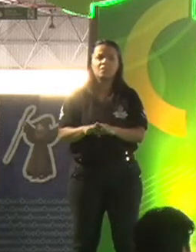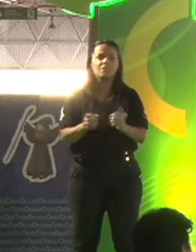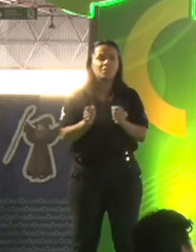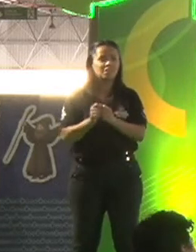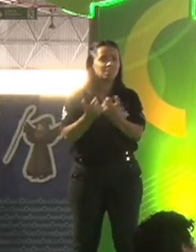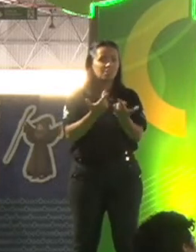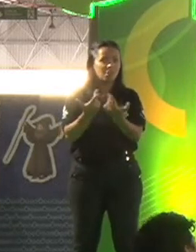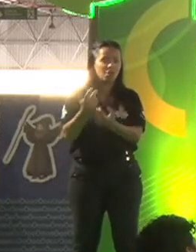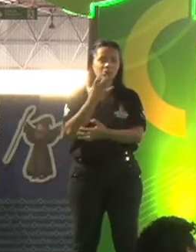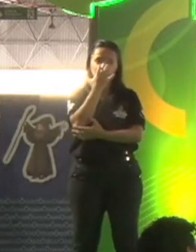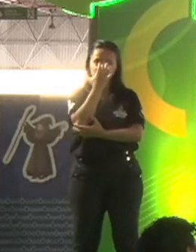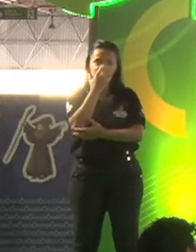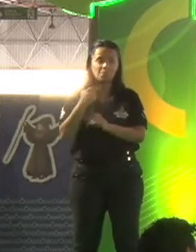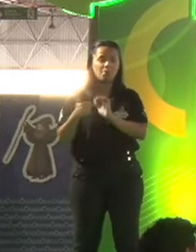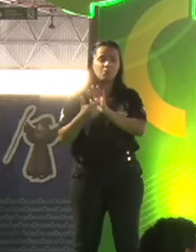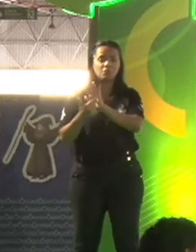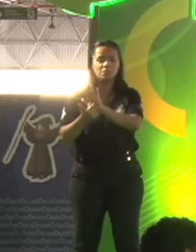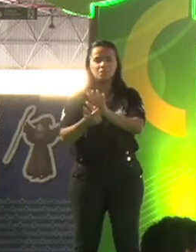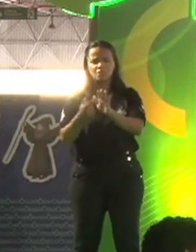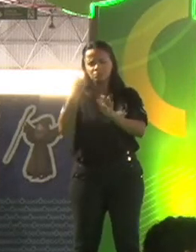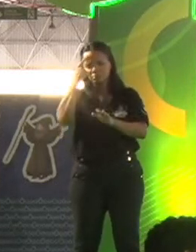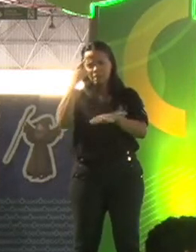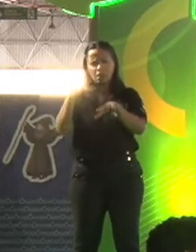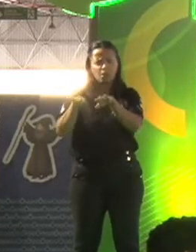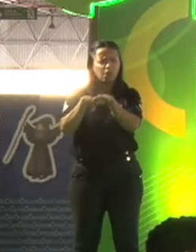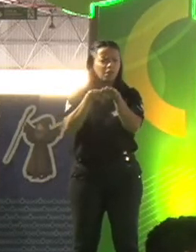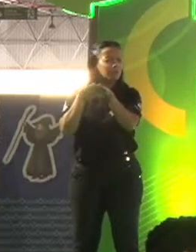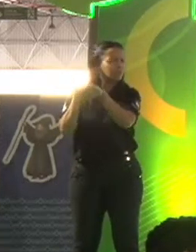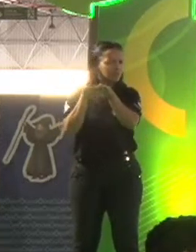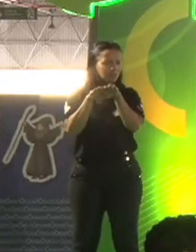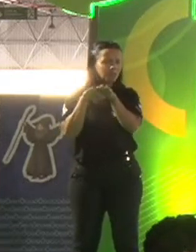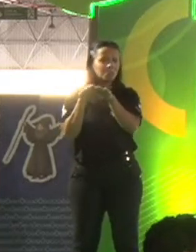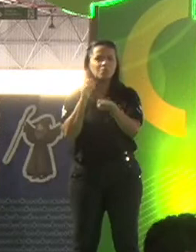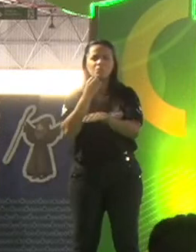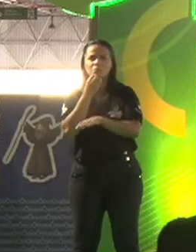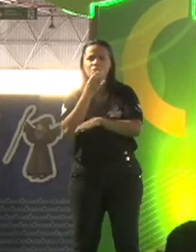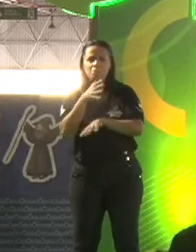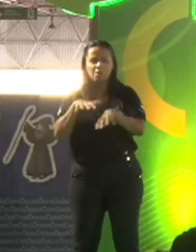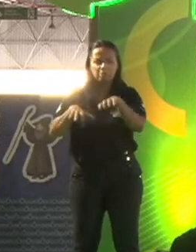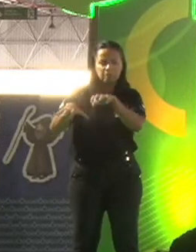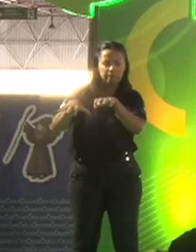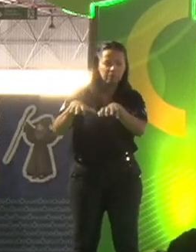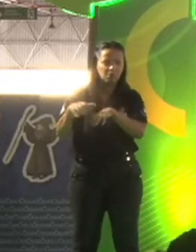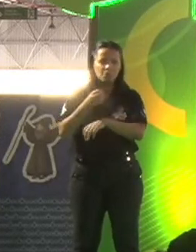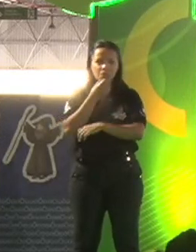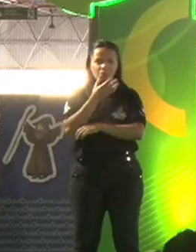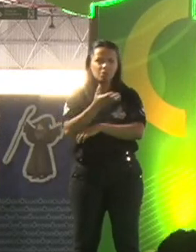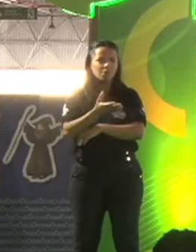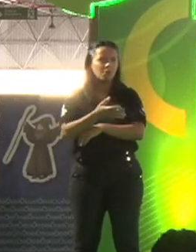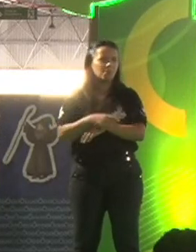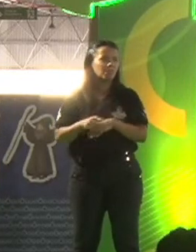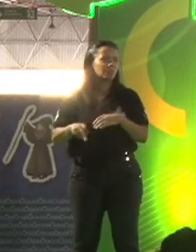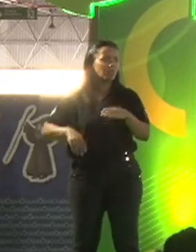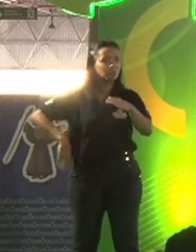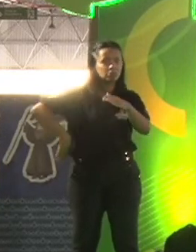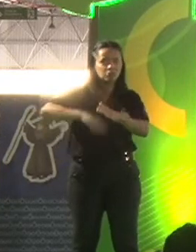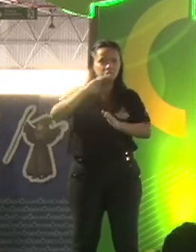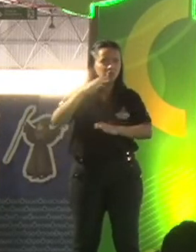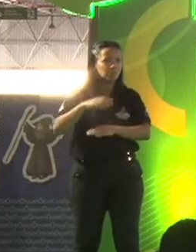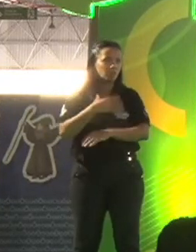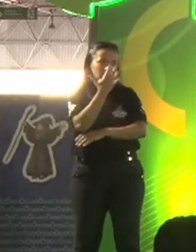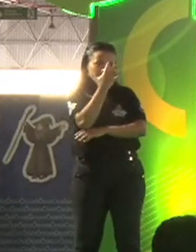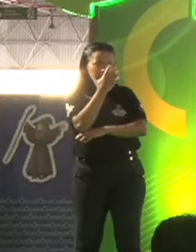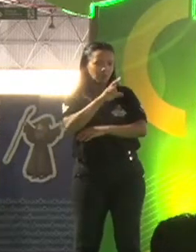testes que eles estavam fazendo para provar que ele tinha um bom equilíbrio é uma boa uma boa dinâmica né um cara dá um super chute no cachorrinho